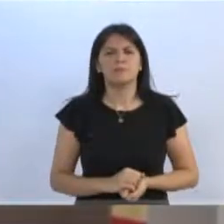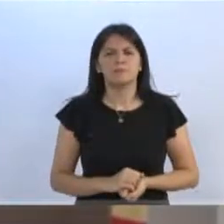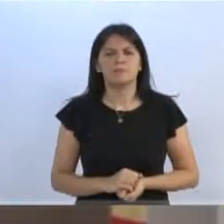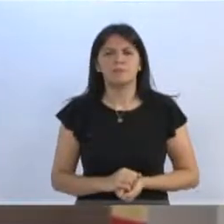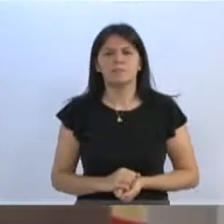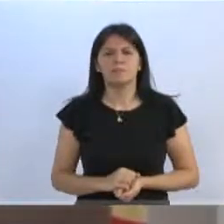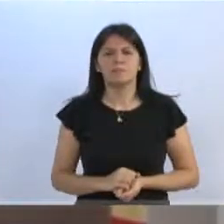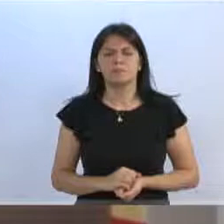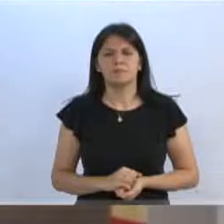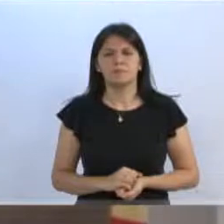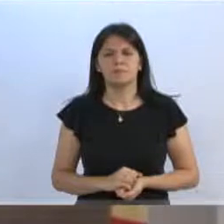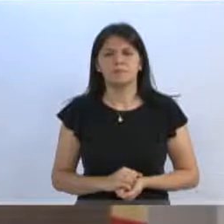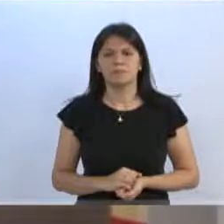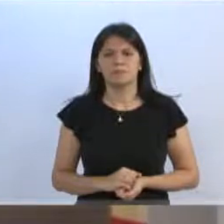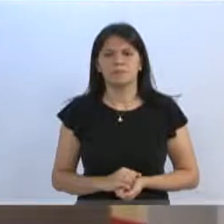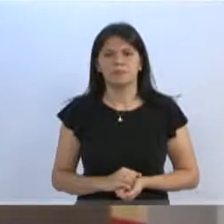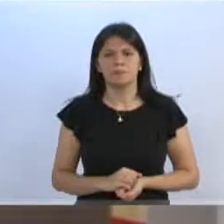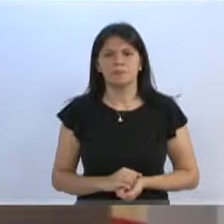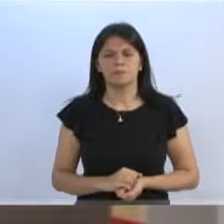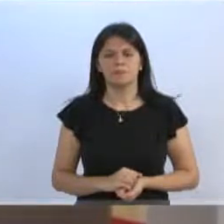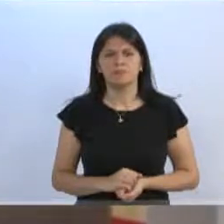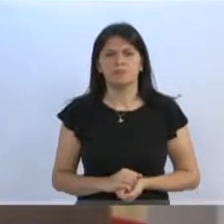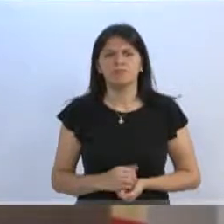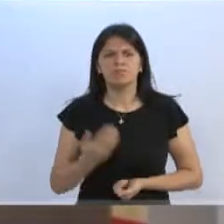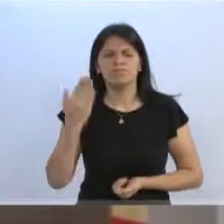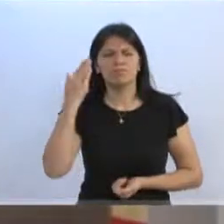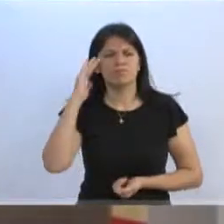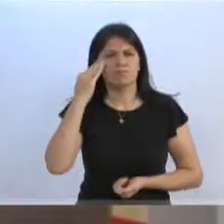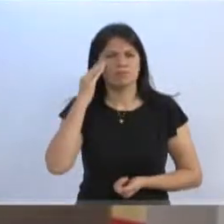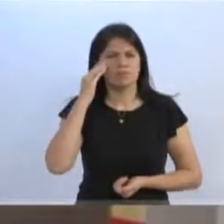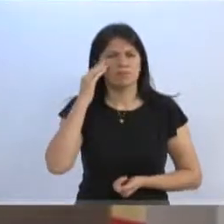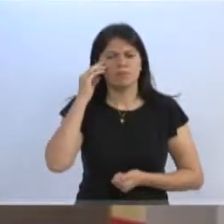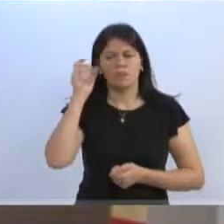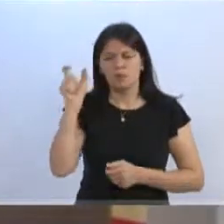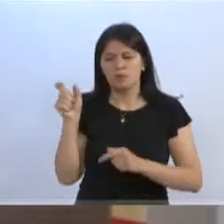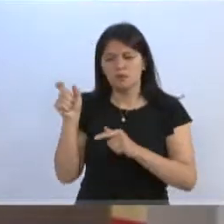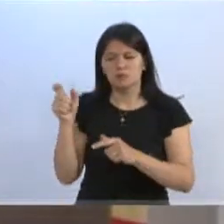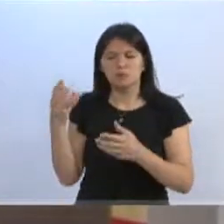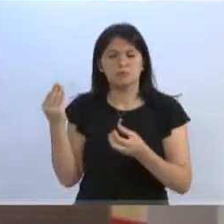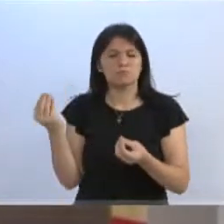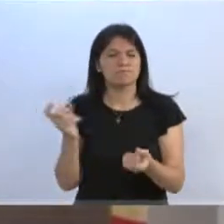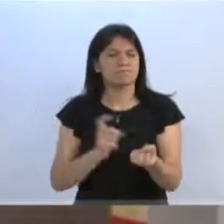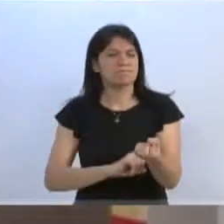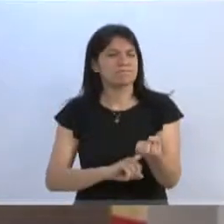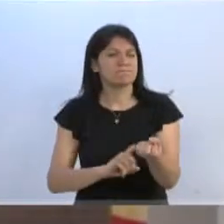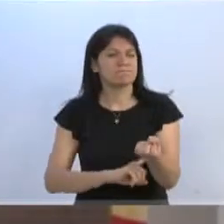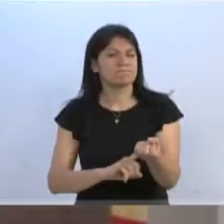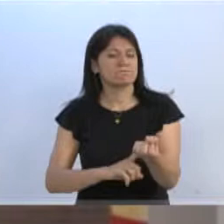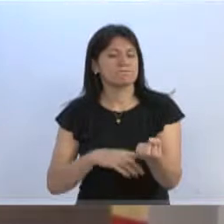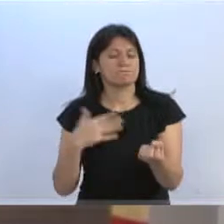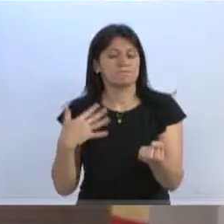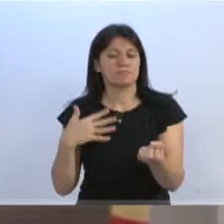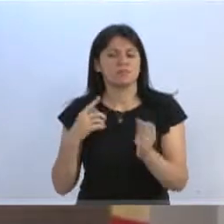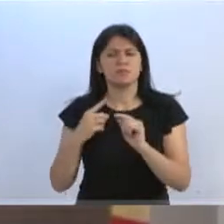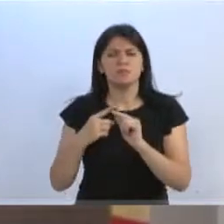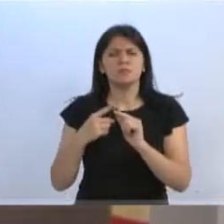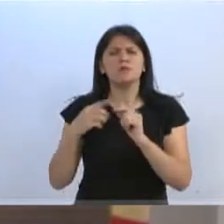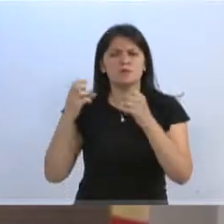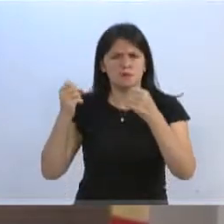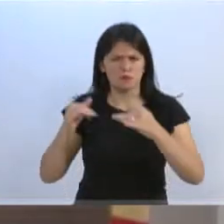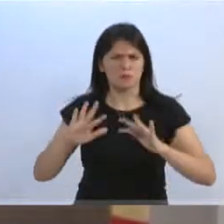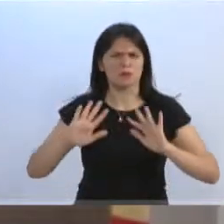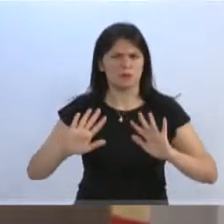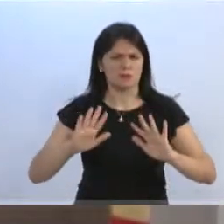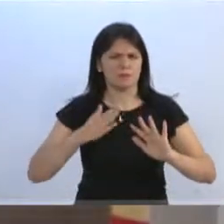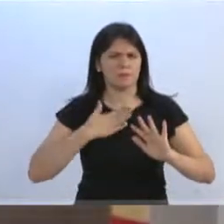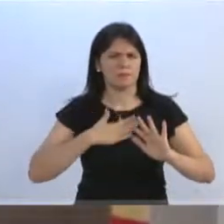e eu entendo que ele devia estar mais nervoso do que estava. Por quê? Eu explico.